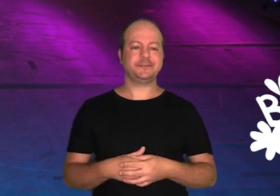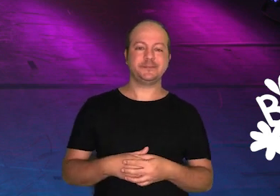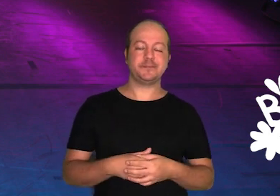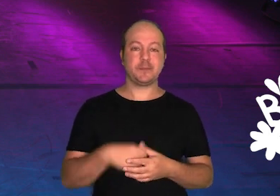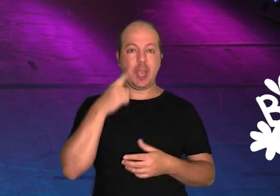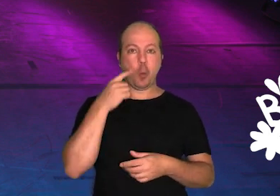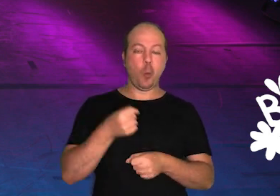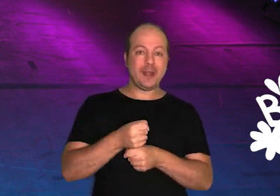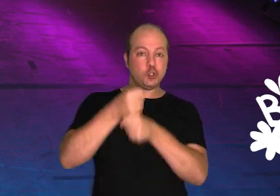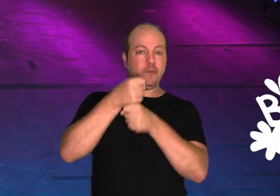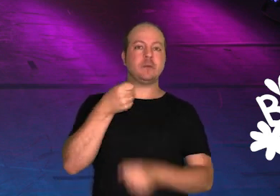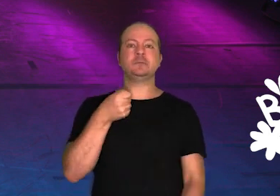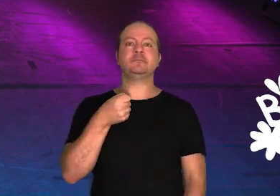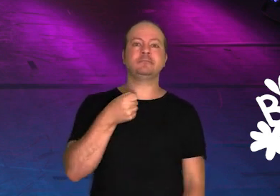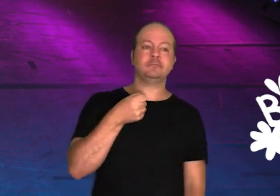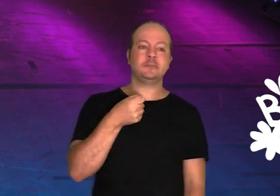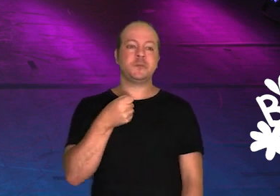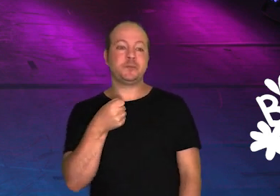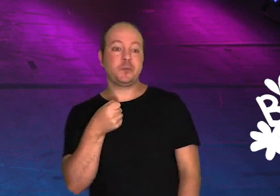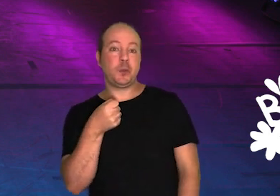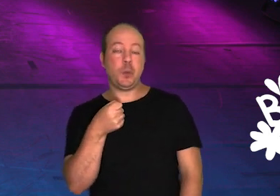Abre o guarda-chuva e vai!